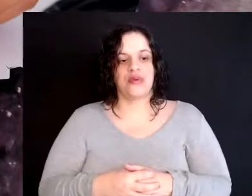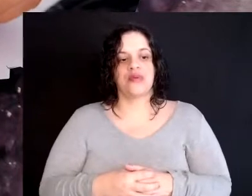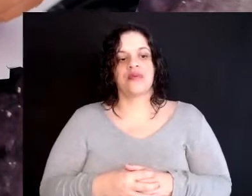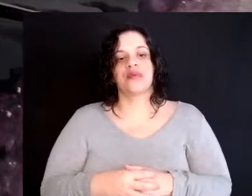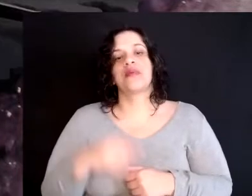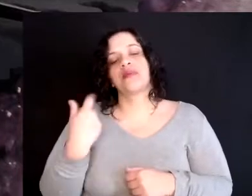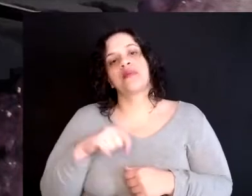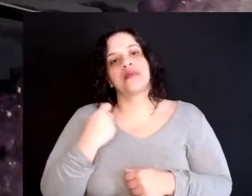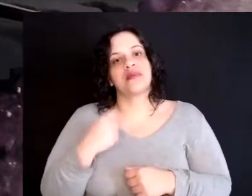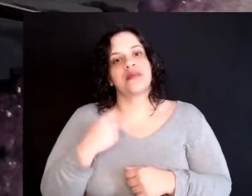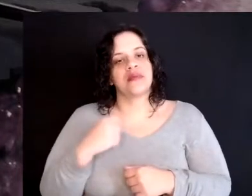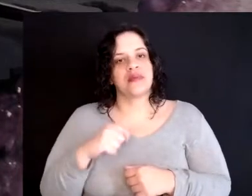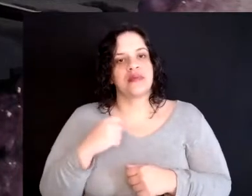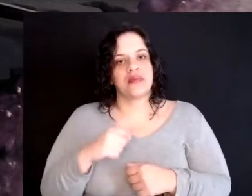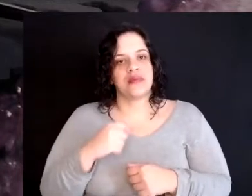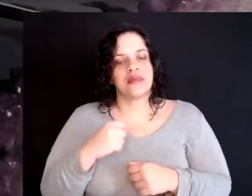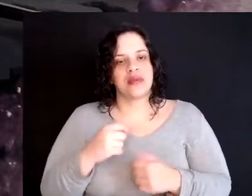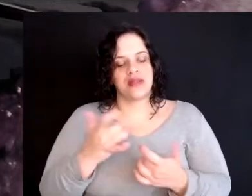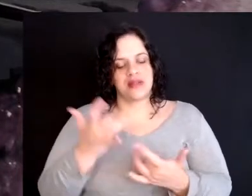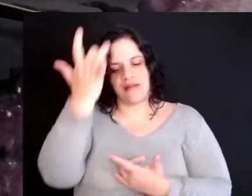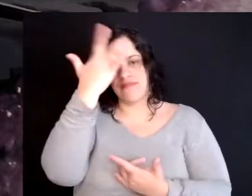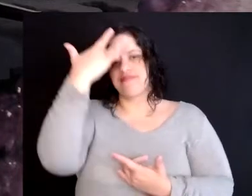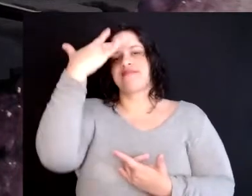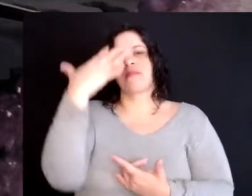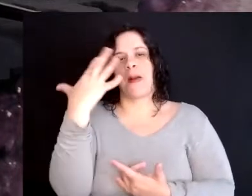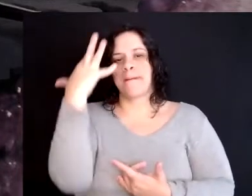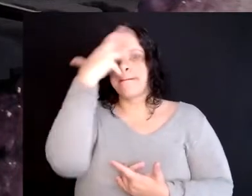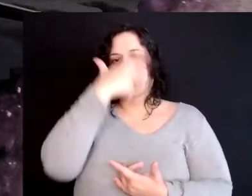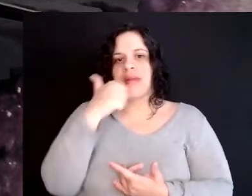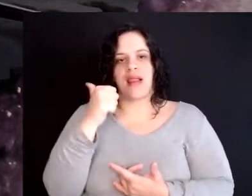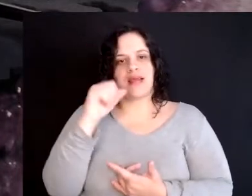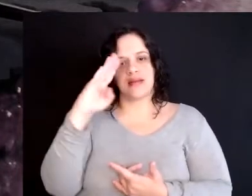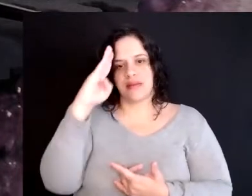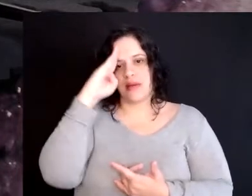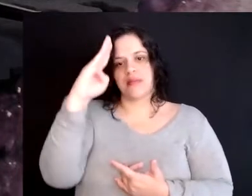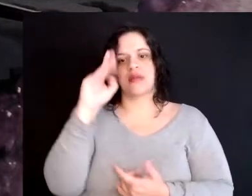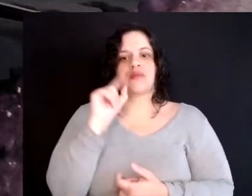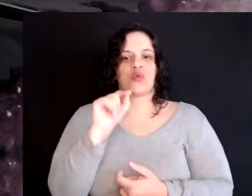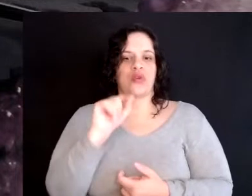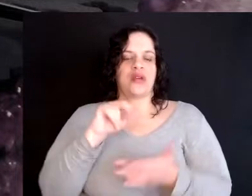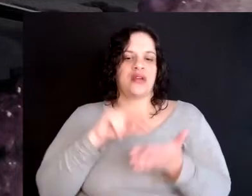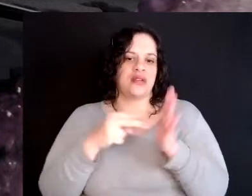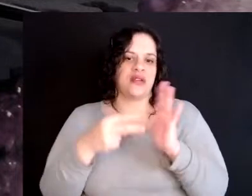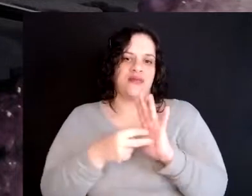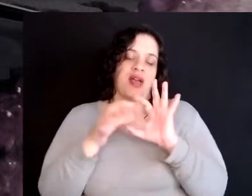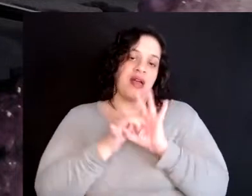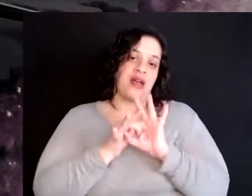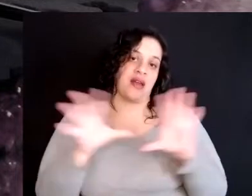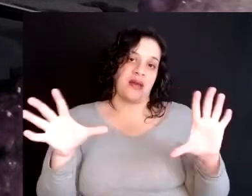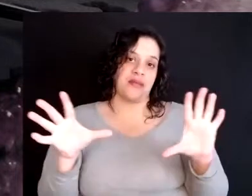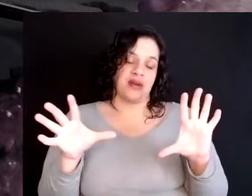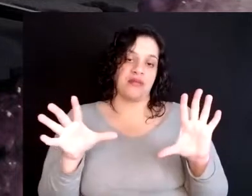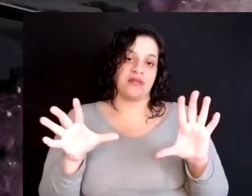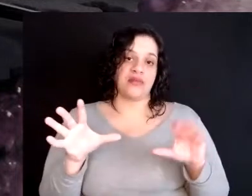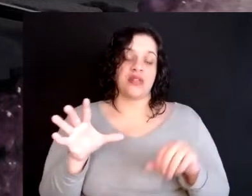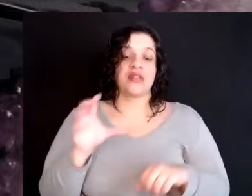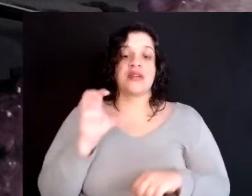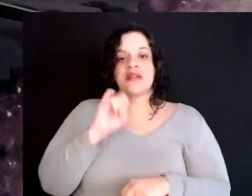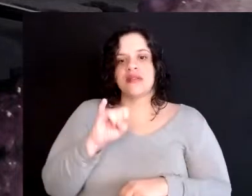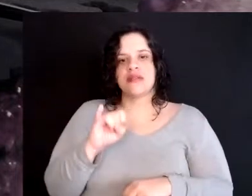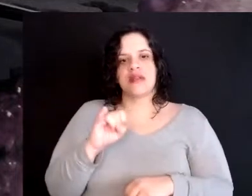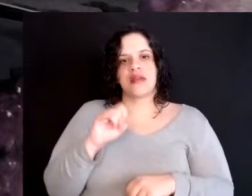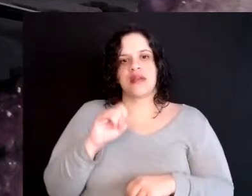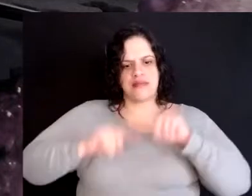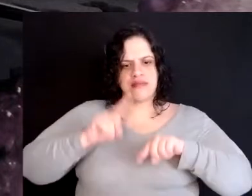quê? A essência da beleza, que justamente é a liberdade, é quando a matéria está ganhando a